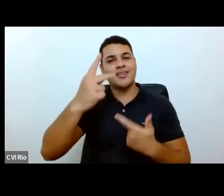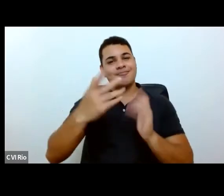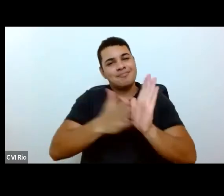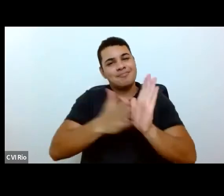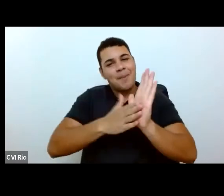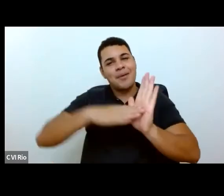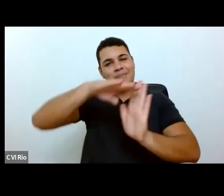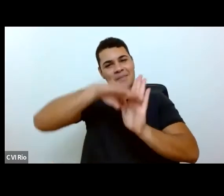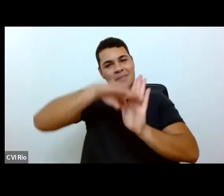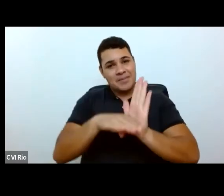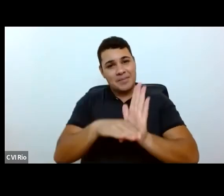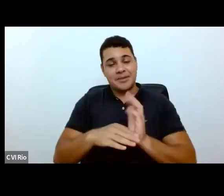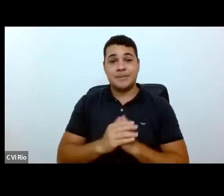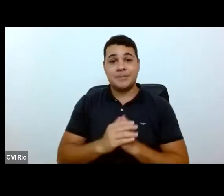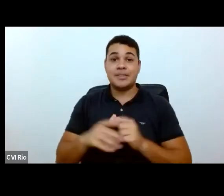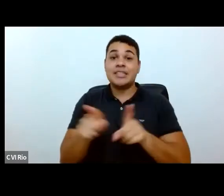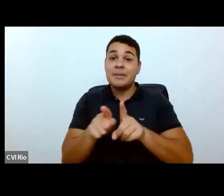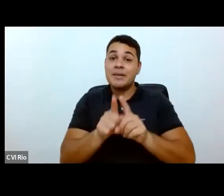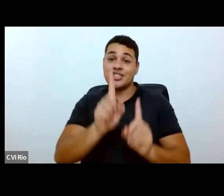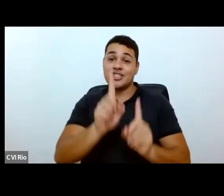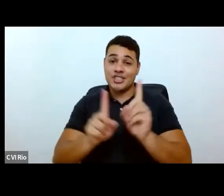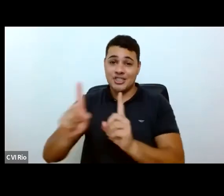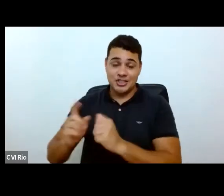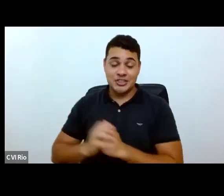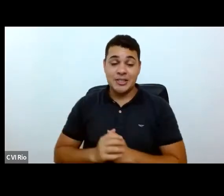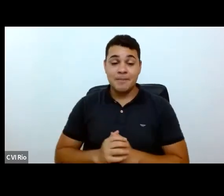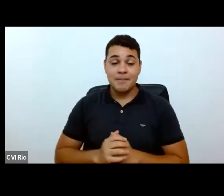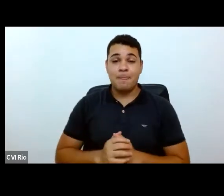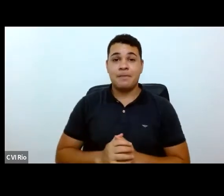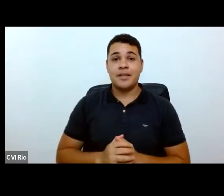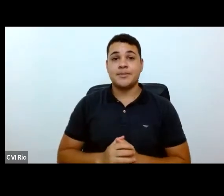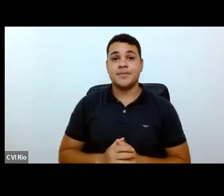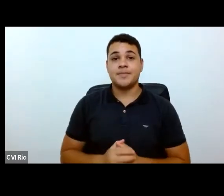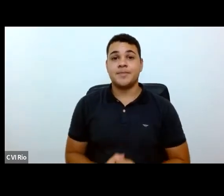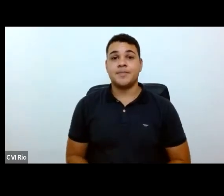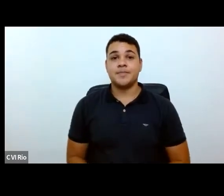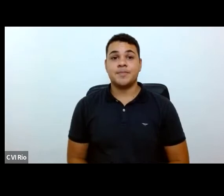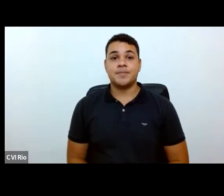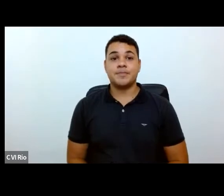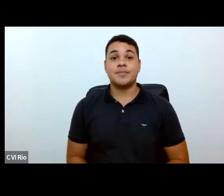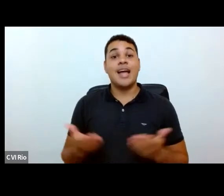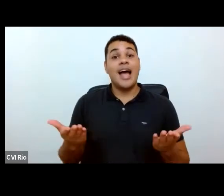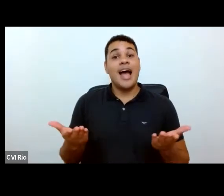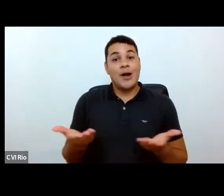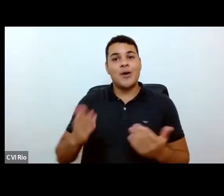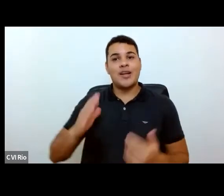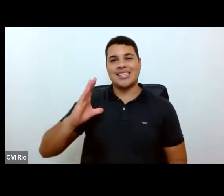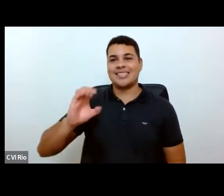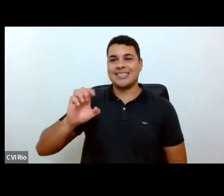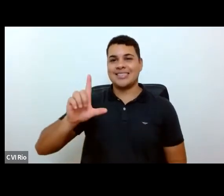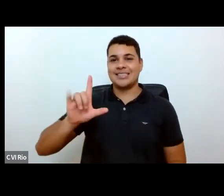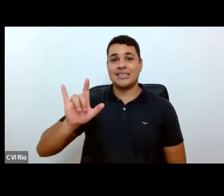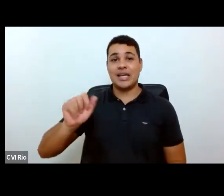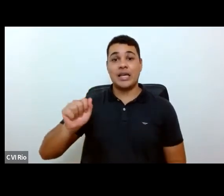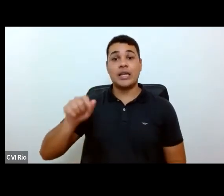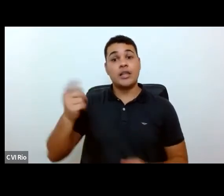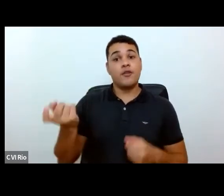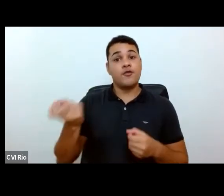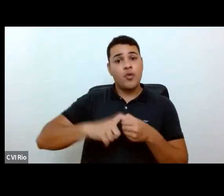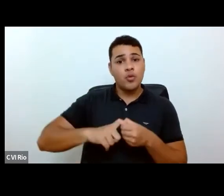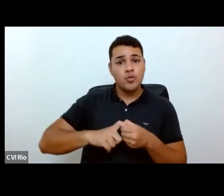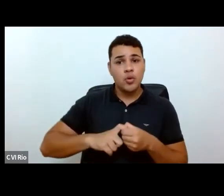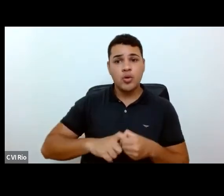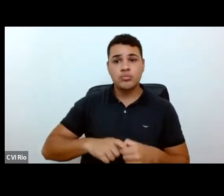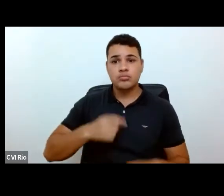e essas estatísticas. Então, a Célia está com uma boa conexão,